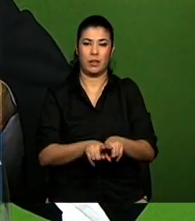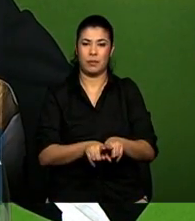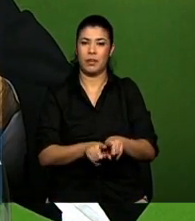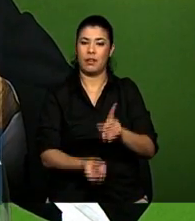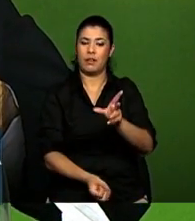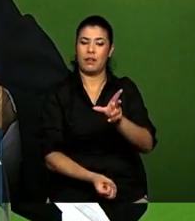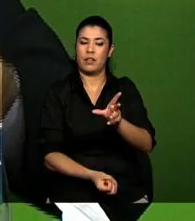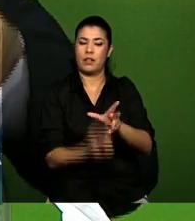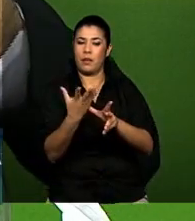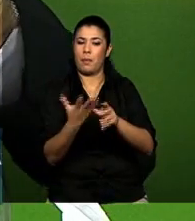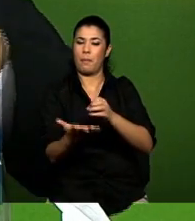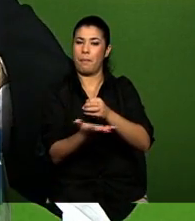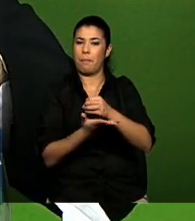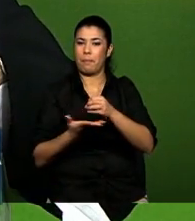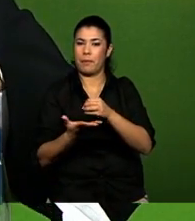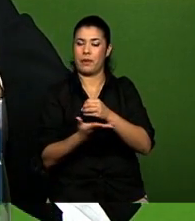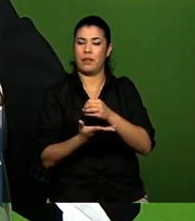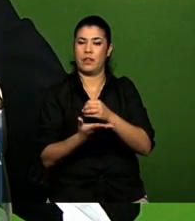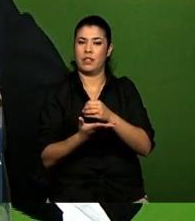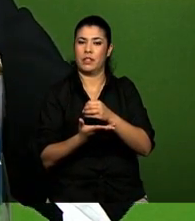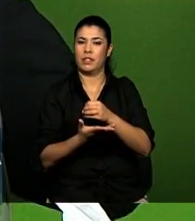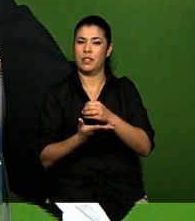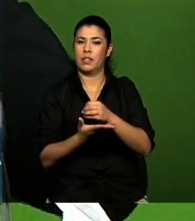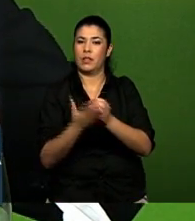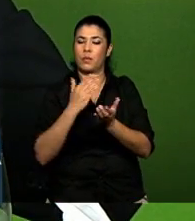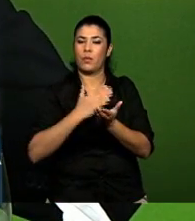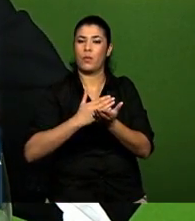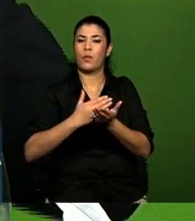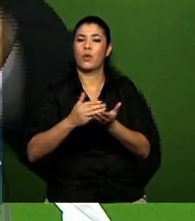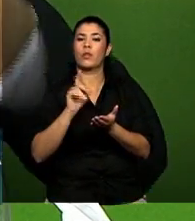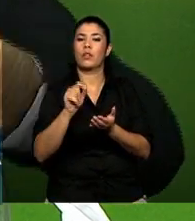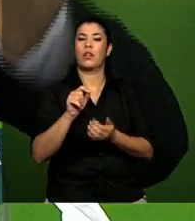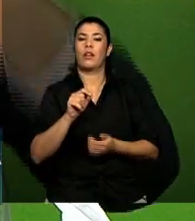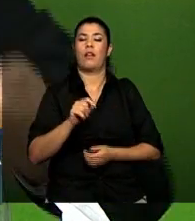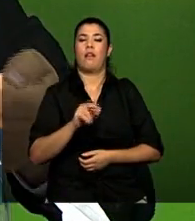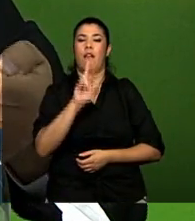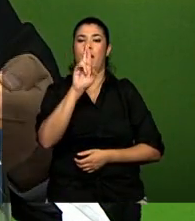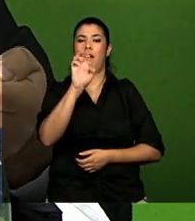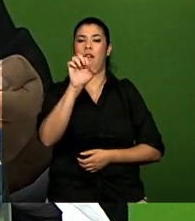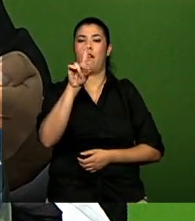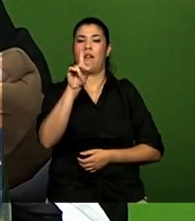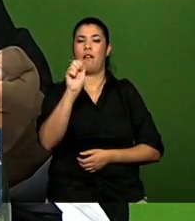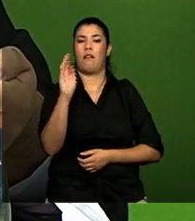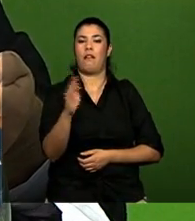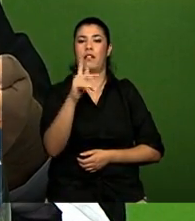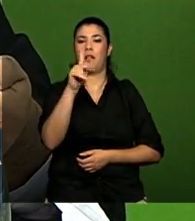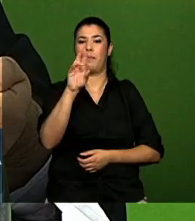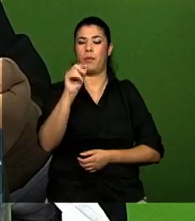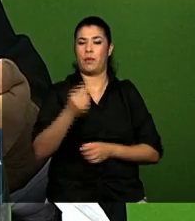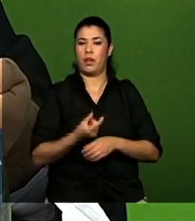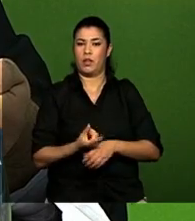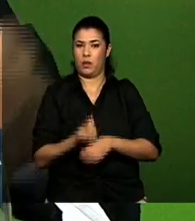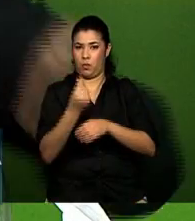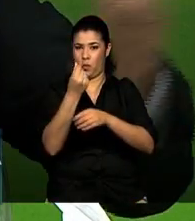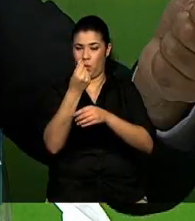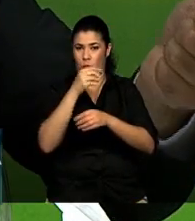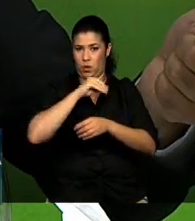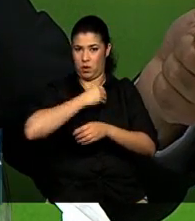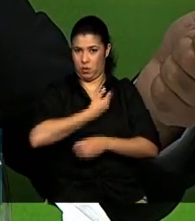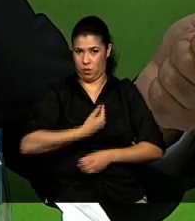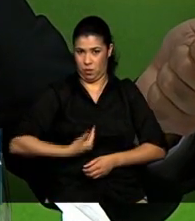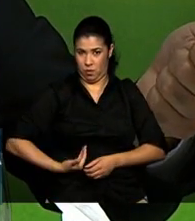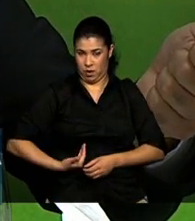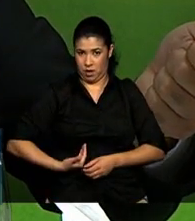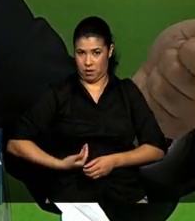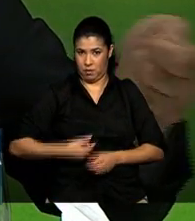iniciativas e priorizando a renda pública para os grandes programas eh dos direitos